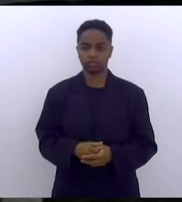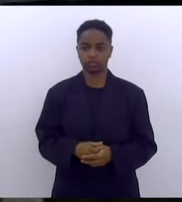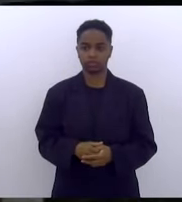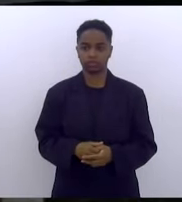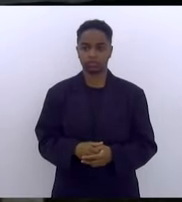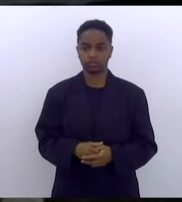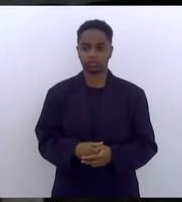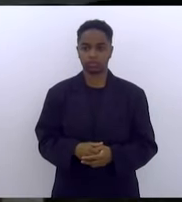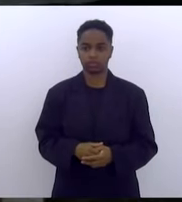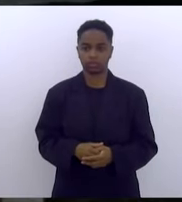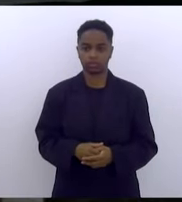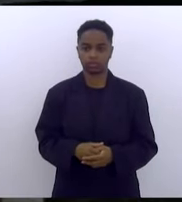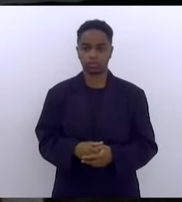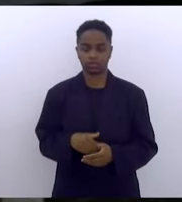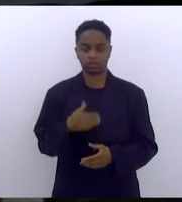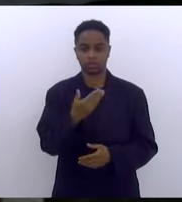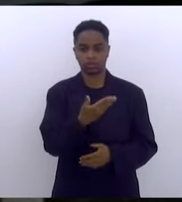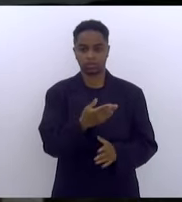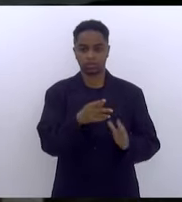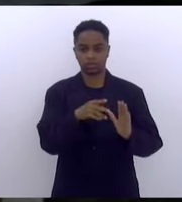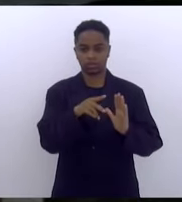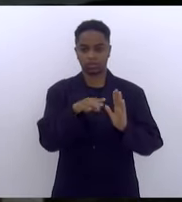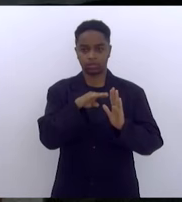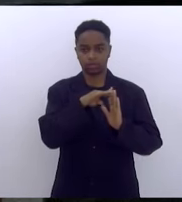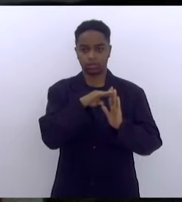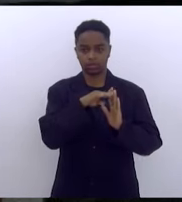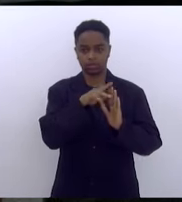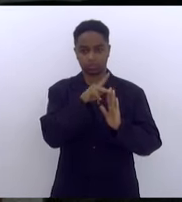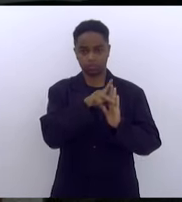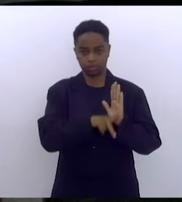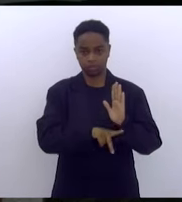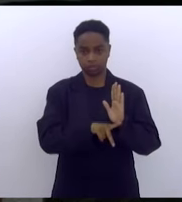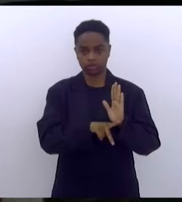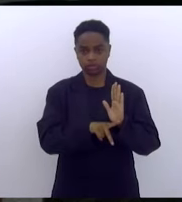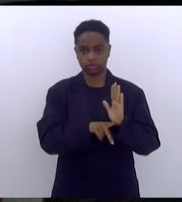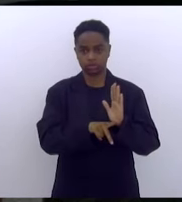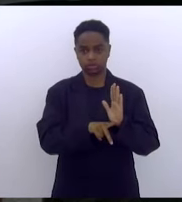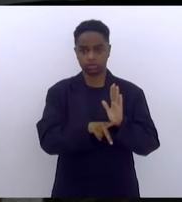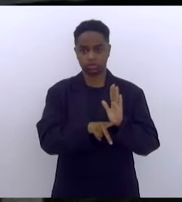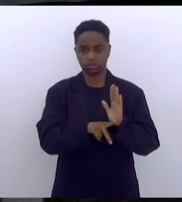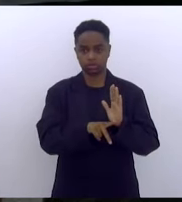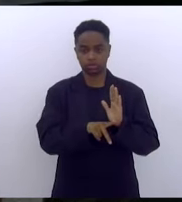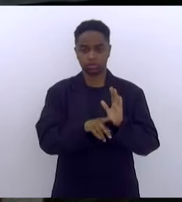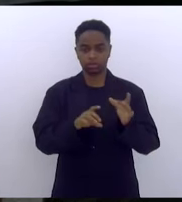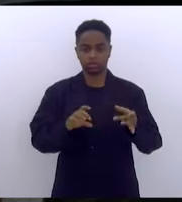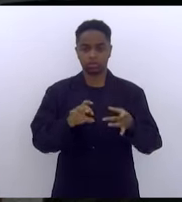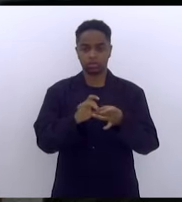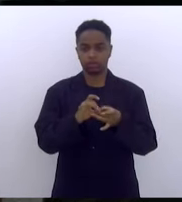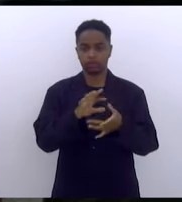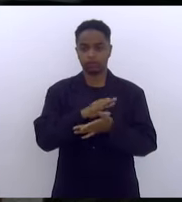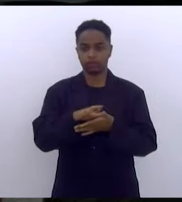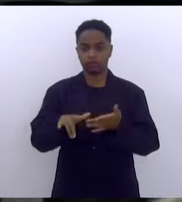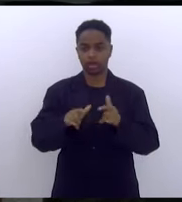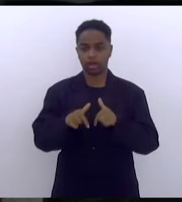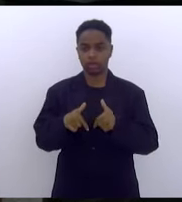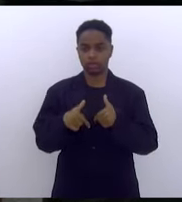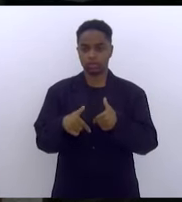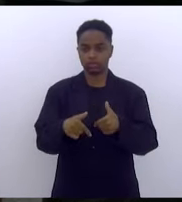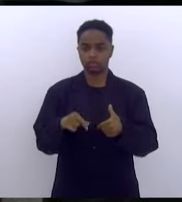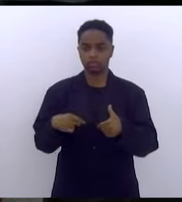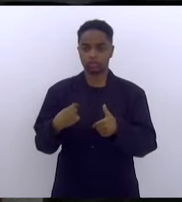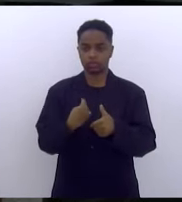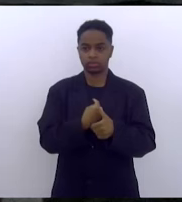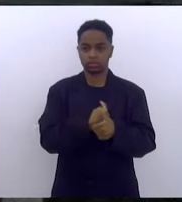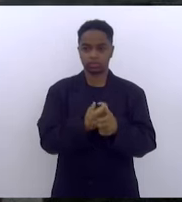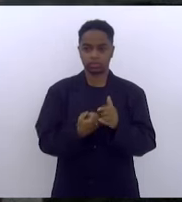O projeto em pauta é fruto de uma série de ações que nós fazemos diretamente com